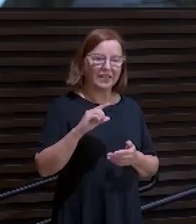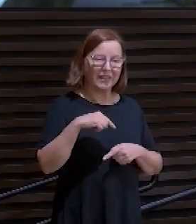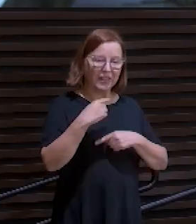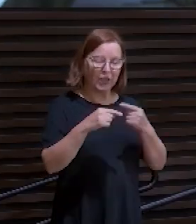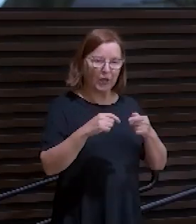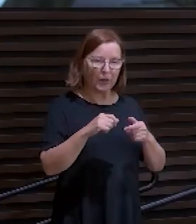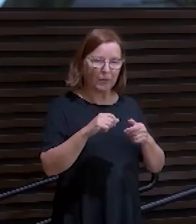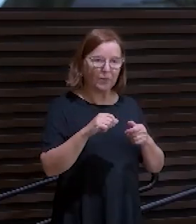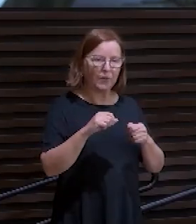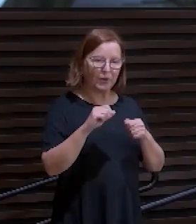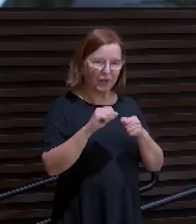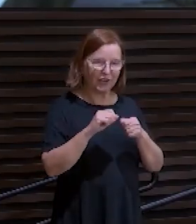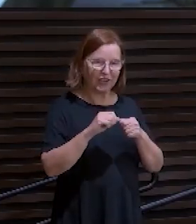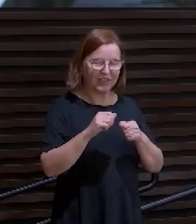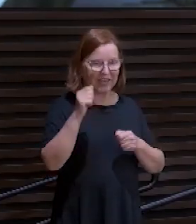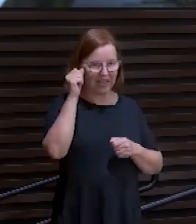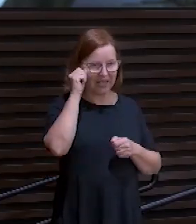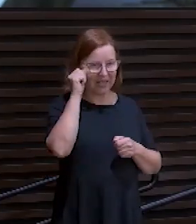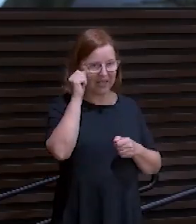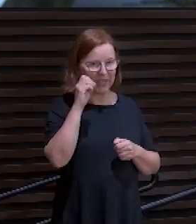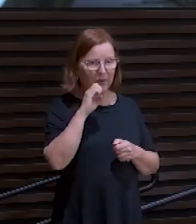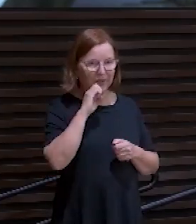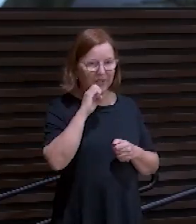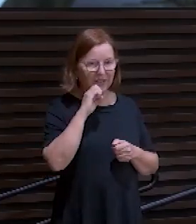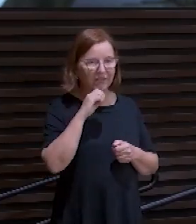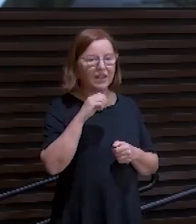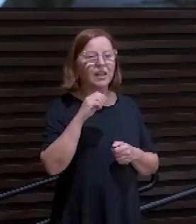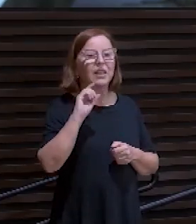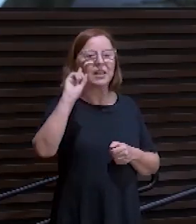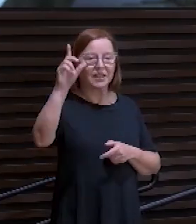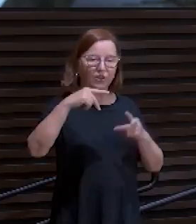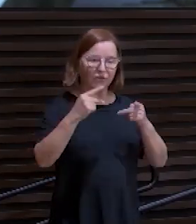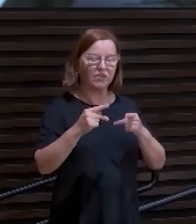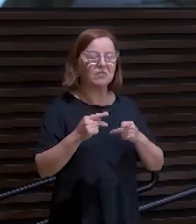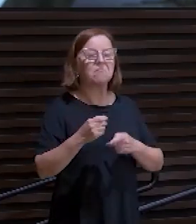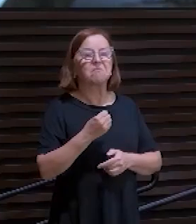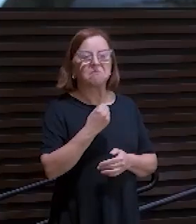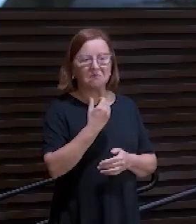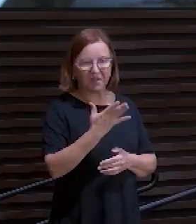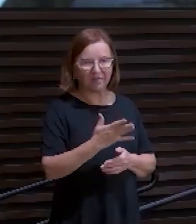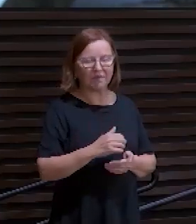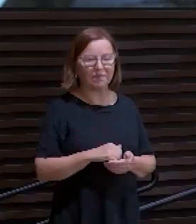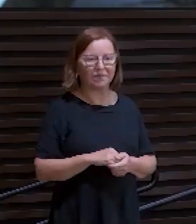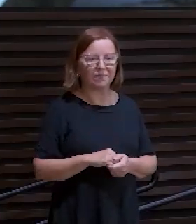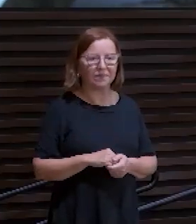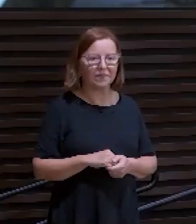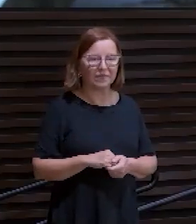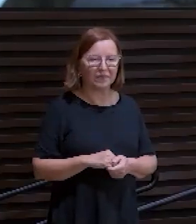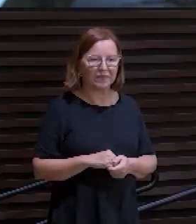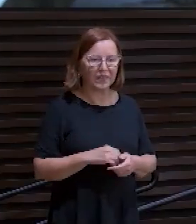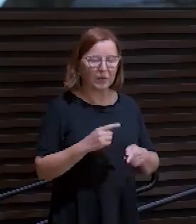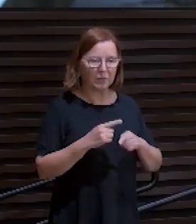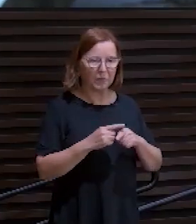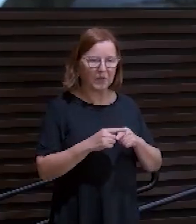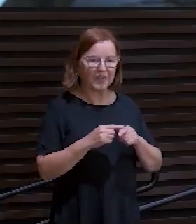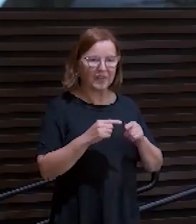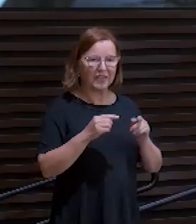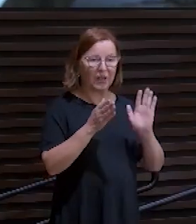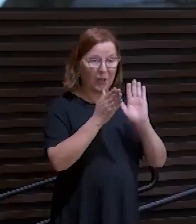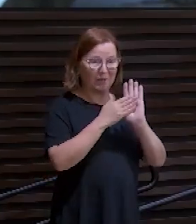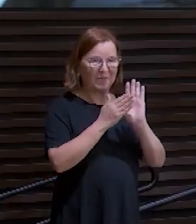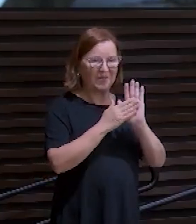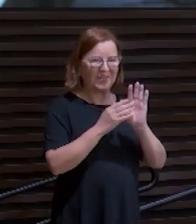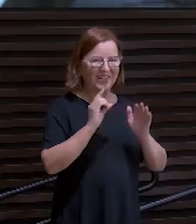bom. Sabe por quê? Porque ali estava sendo anunciado que o intento do coração de Deus para com o